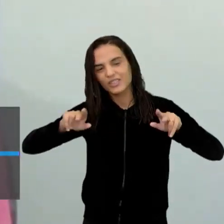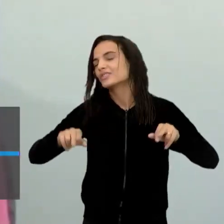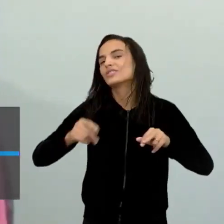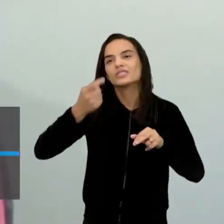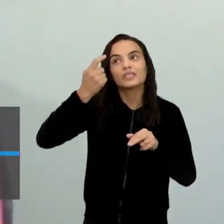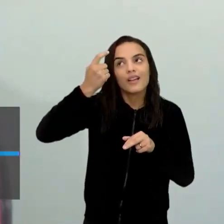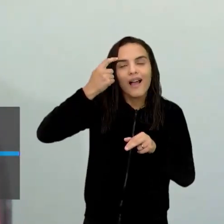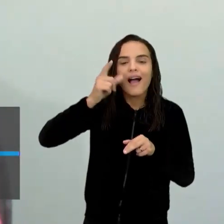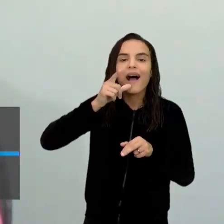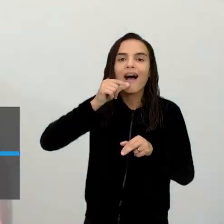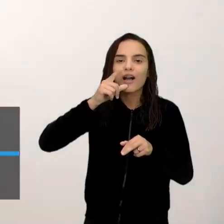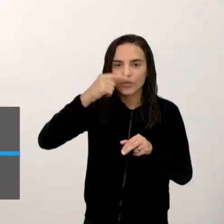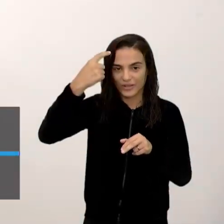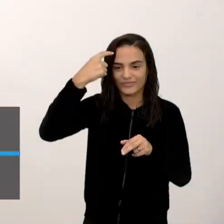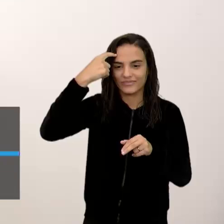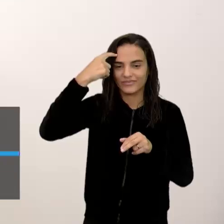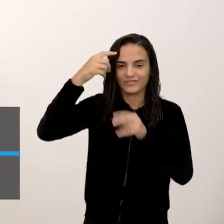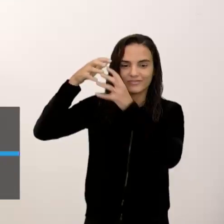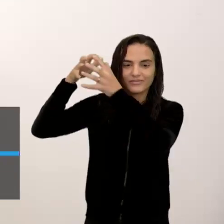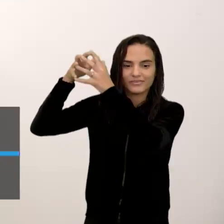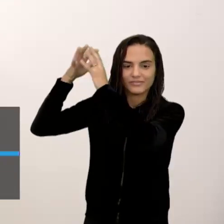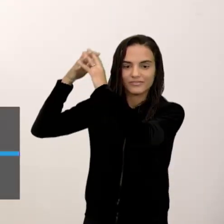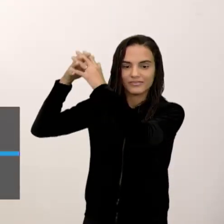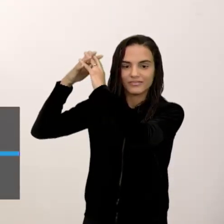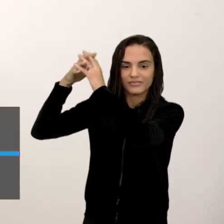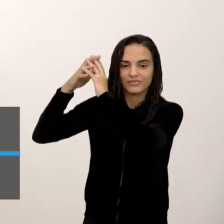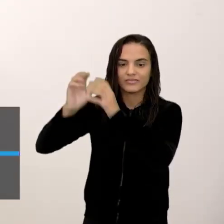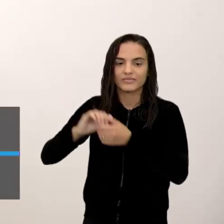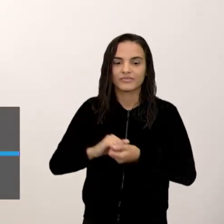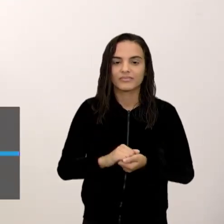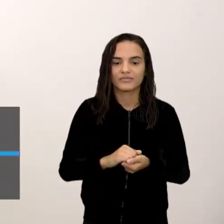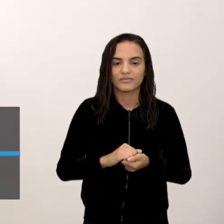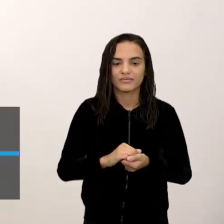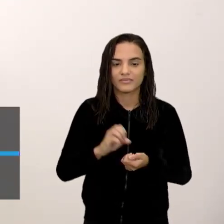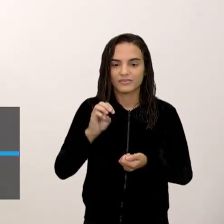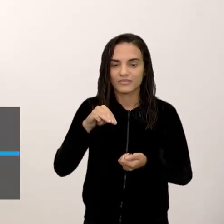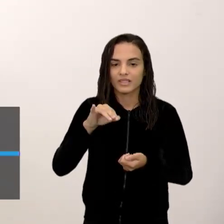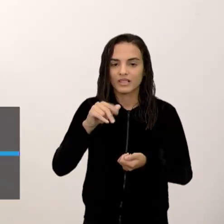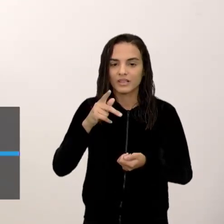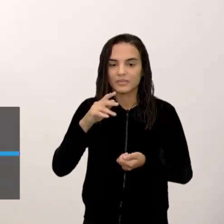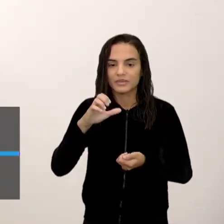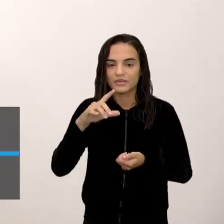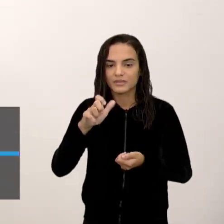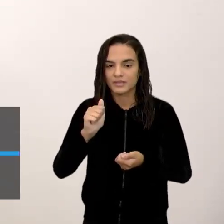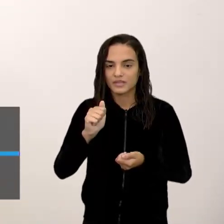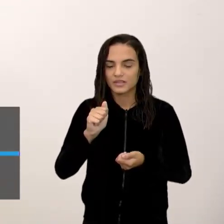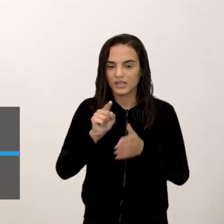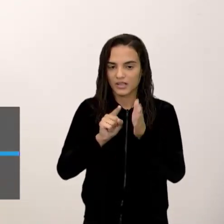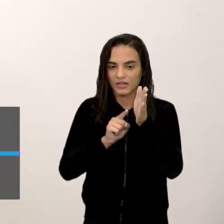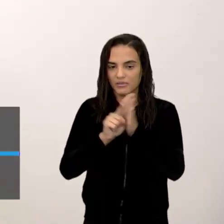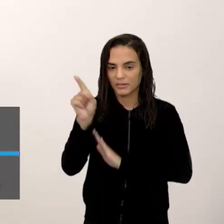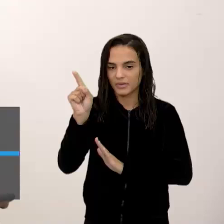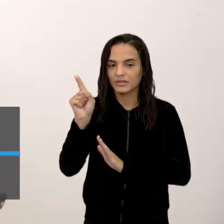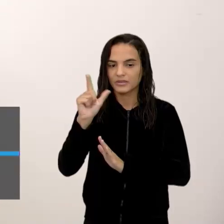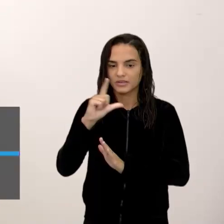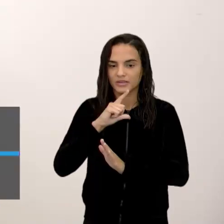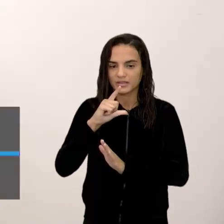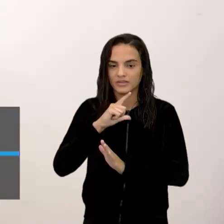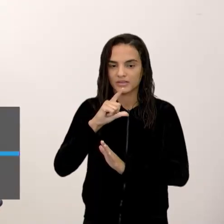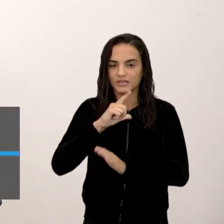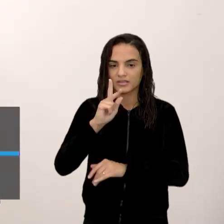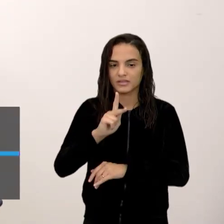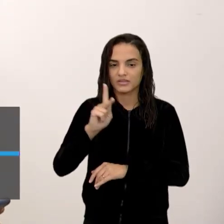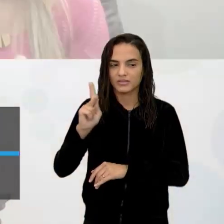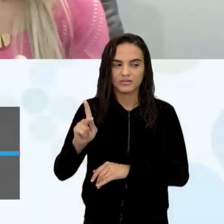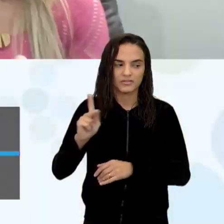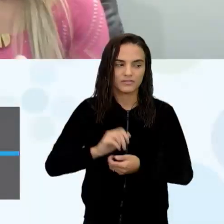no cérebro. Tá bom? Então, Michele, deixa eu só te fazer uma pergunta aqui que surgiu dos